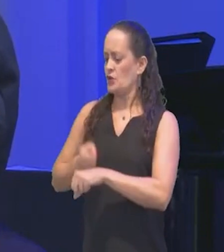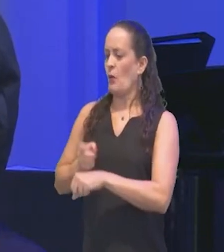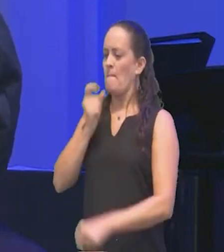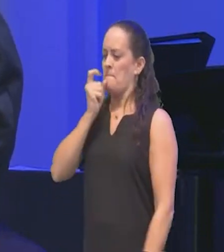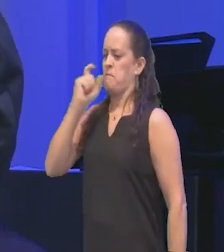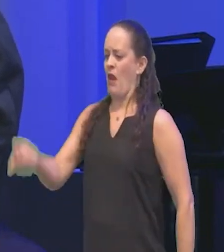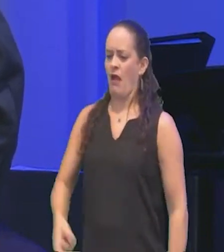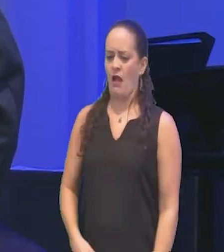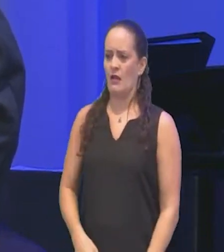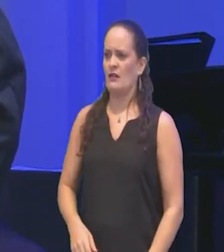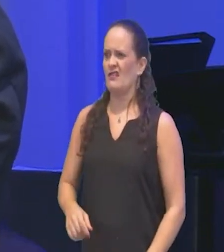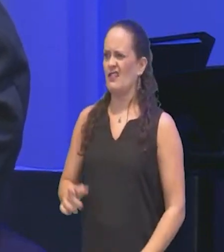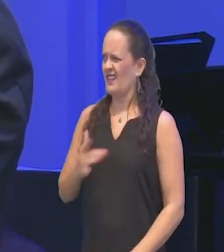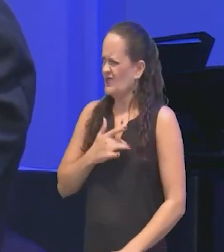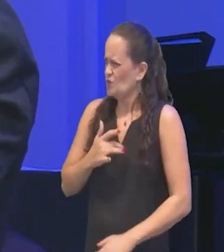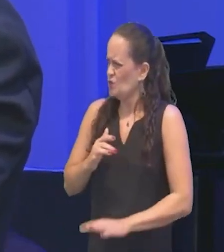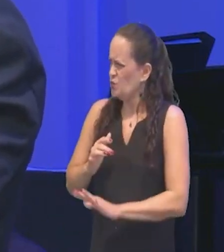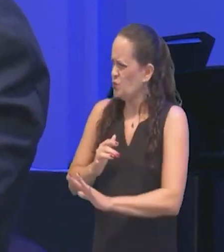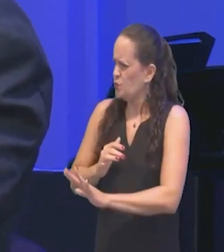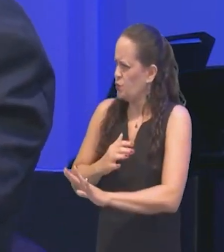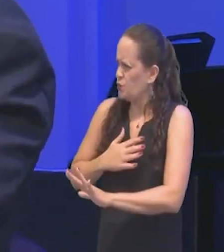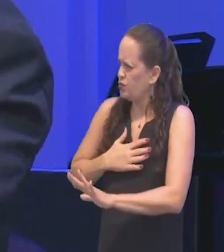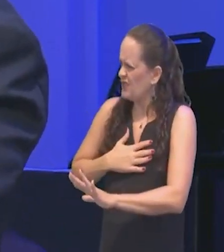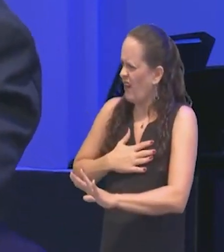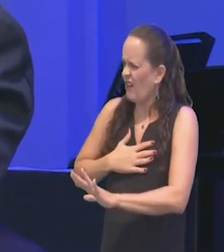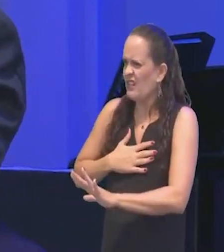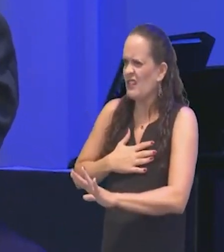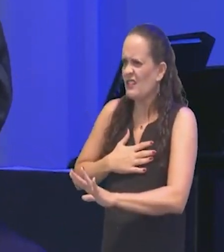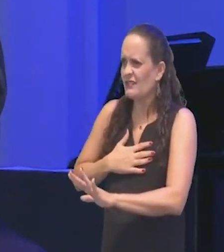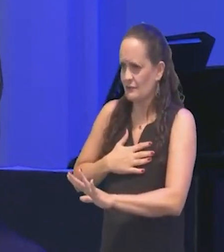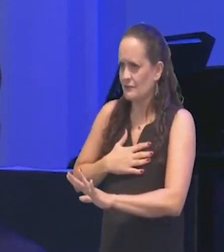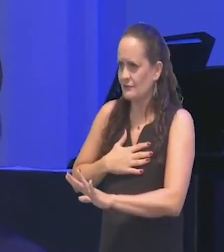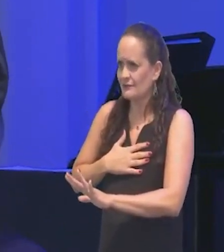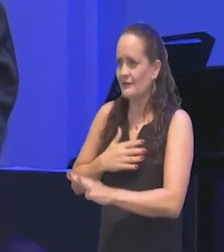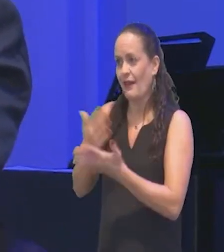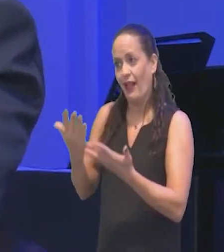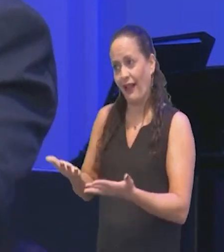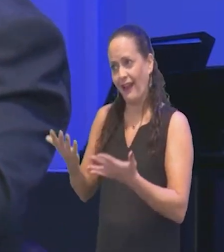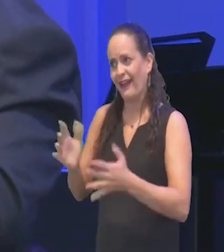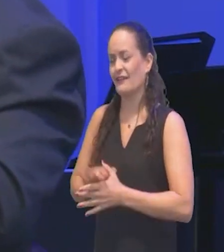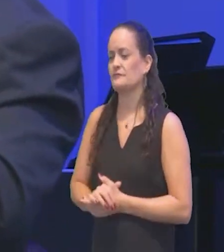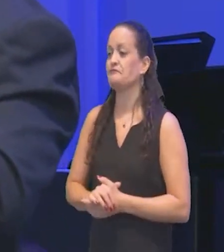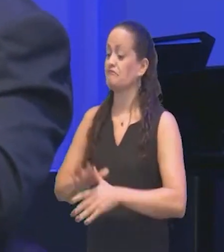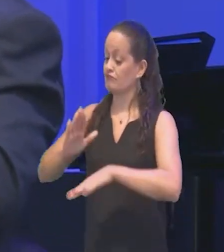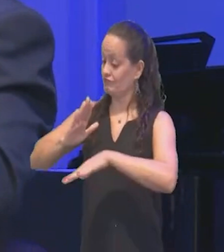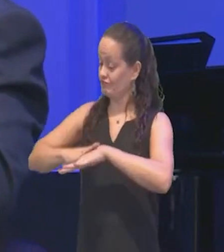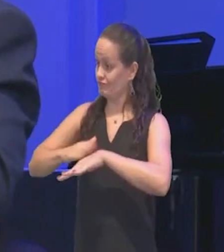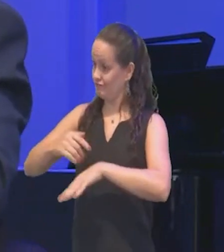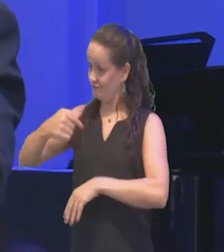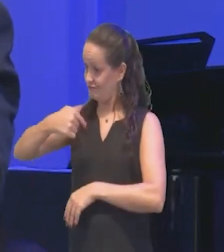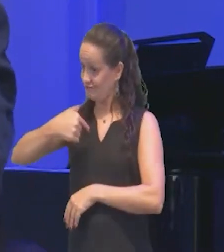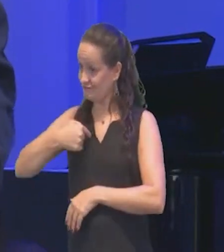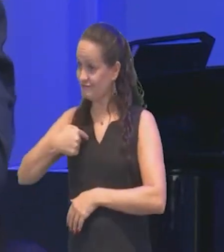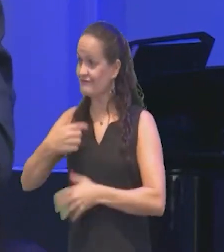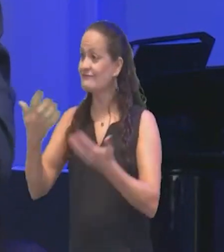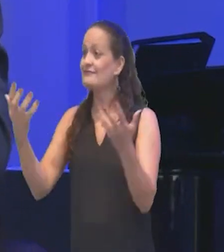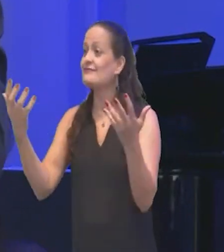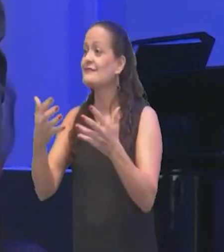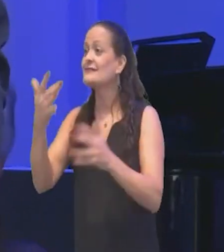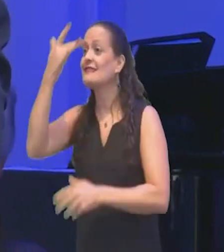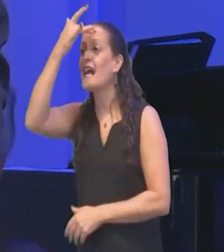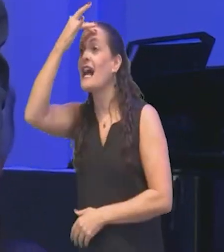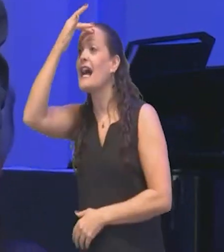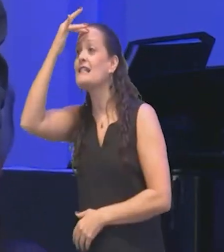boca, machuca. Agora no 12, se depender de mim, eu quero que as pessoas